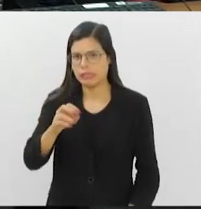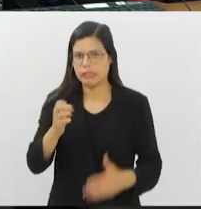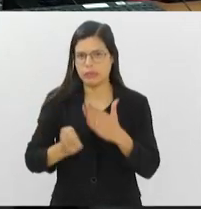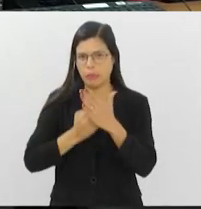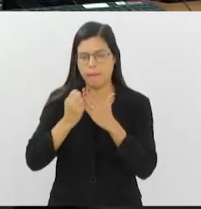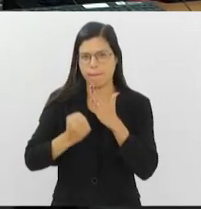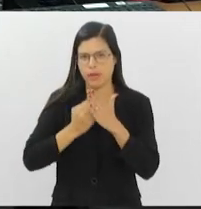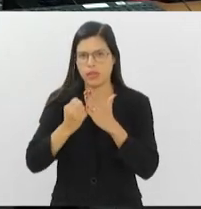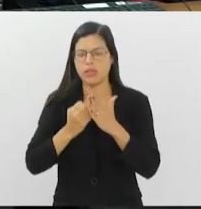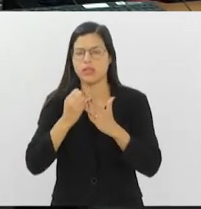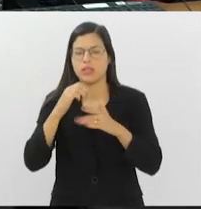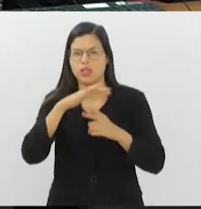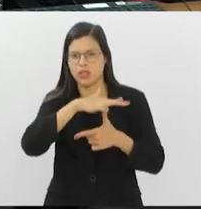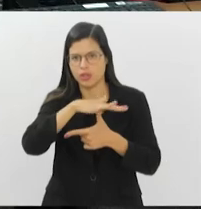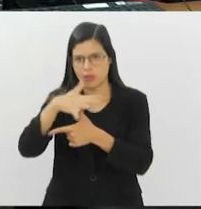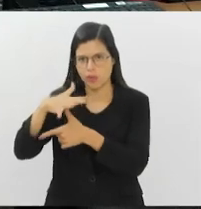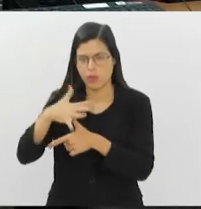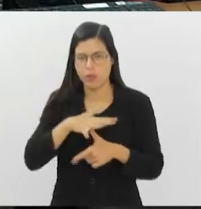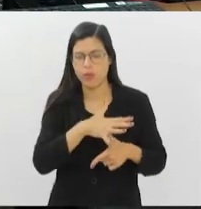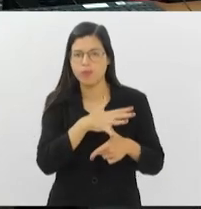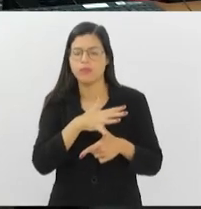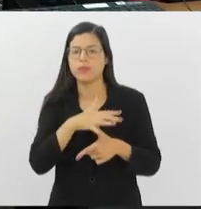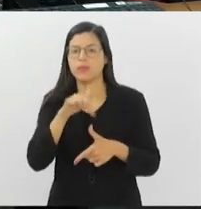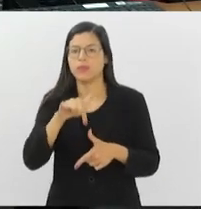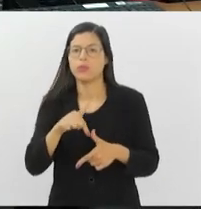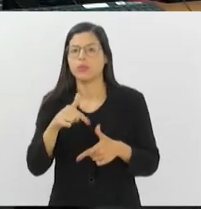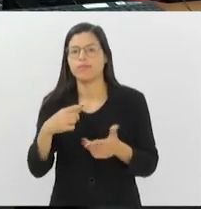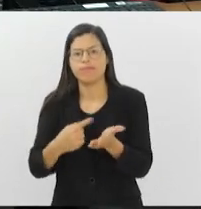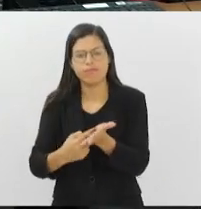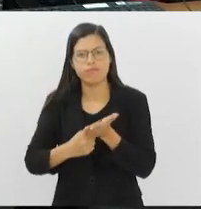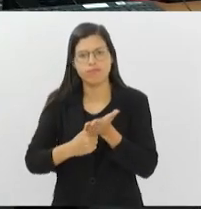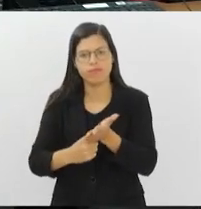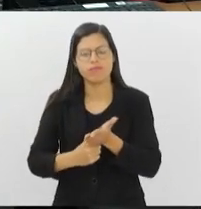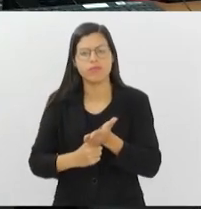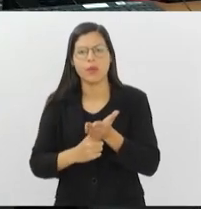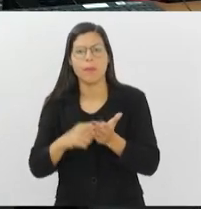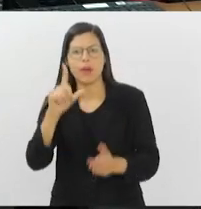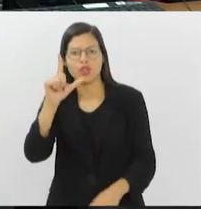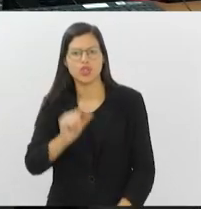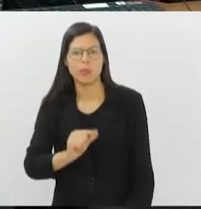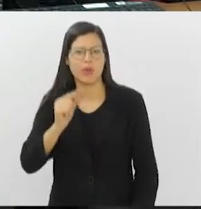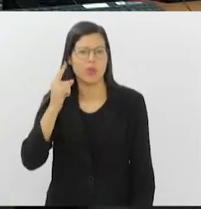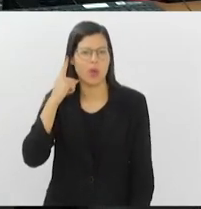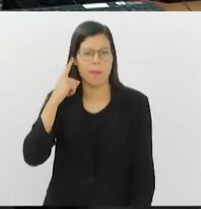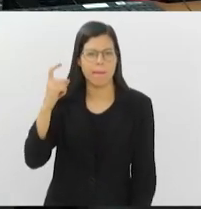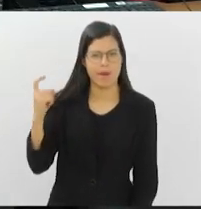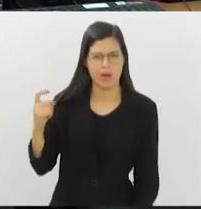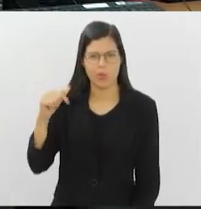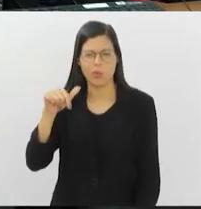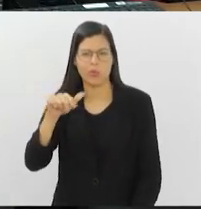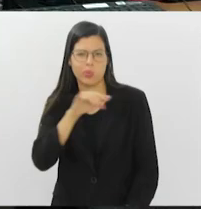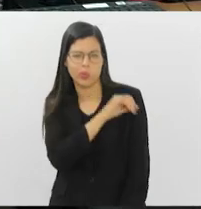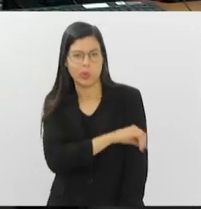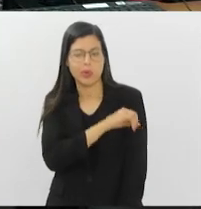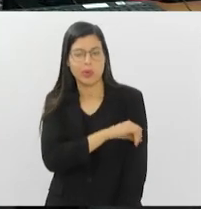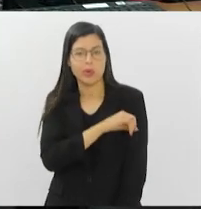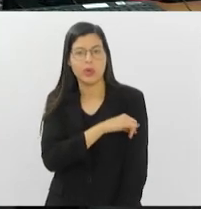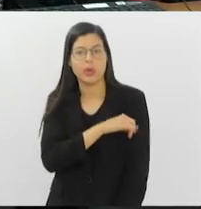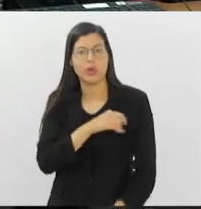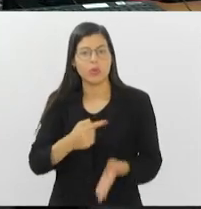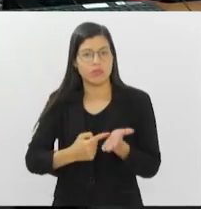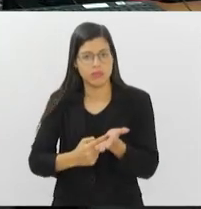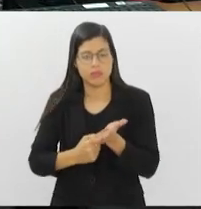turismo fecharam compromisso para reduzir a poluição sonora na zona sul do Rio o termo ainda é provisório mas o não